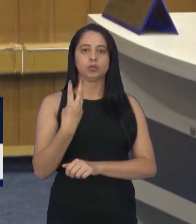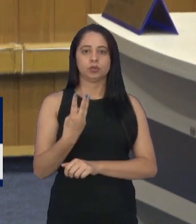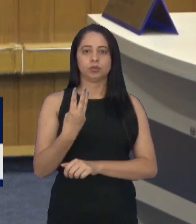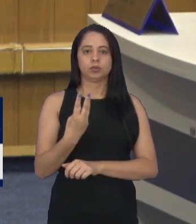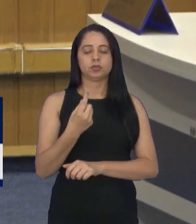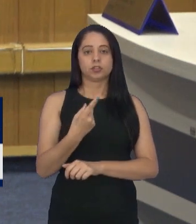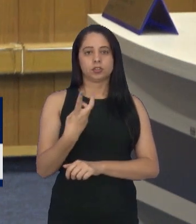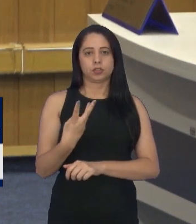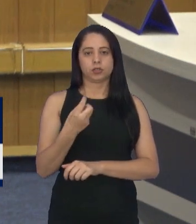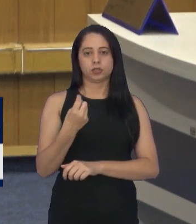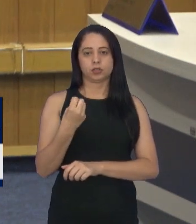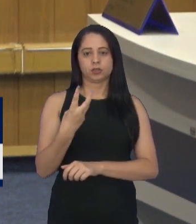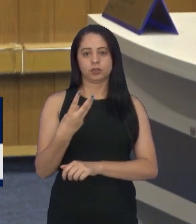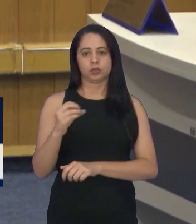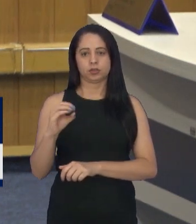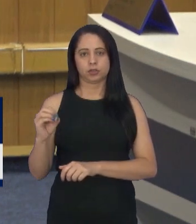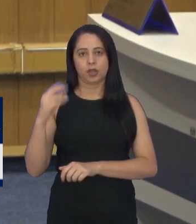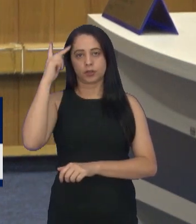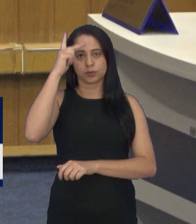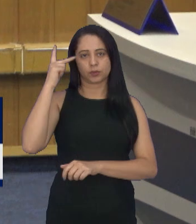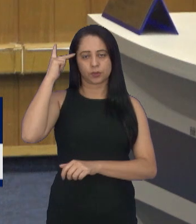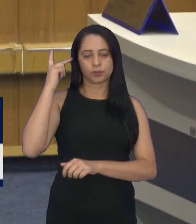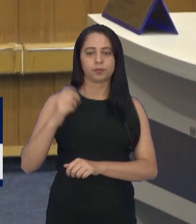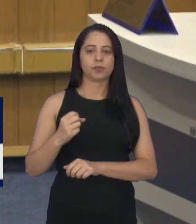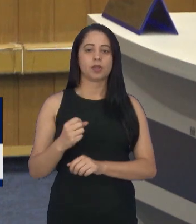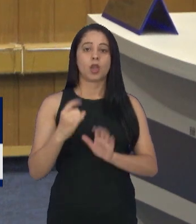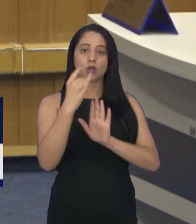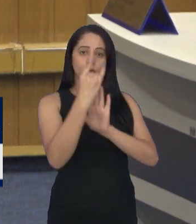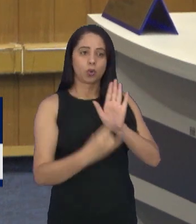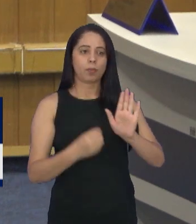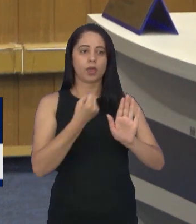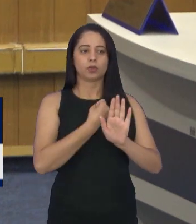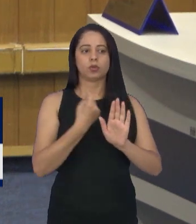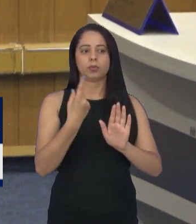13300/2021, Fernando Petit. Processo número